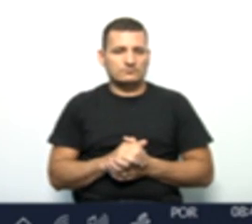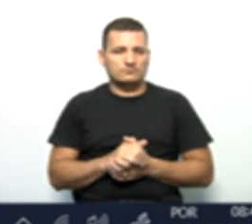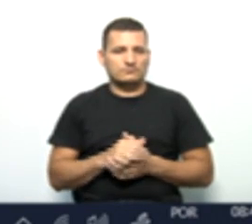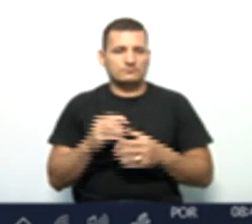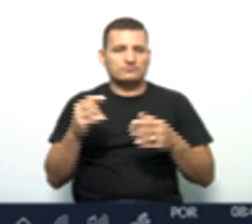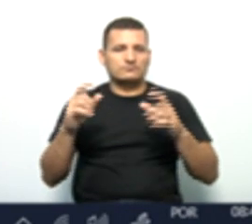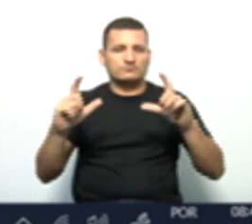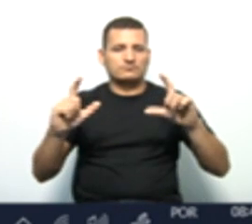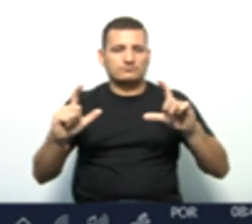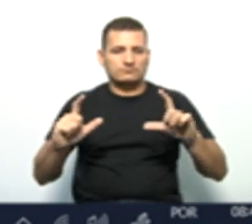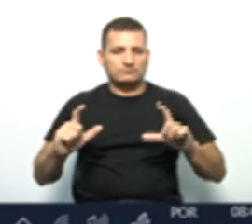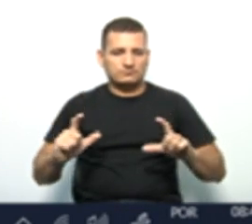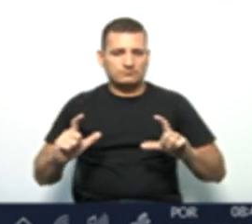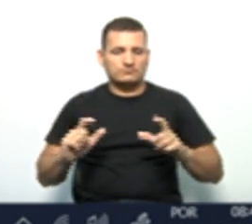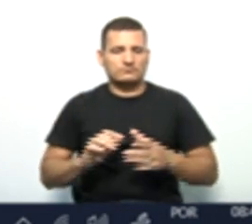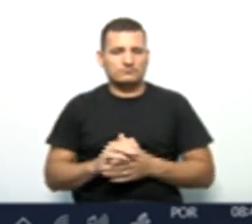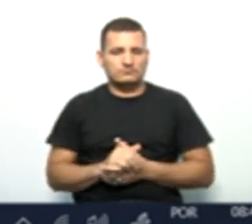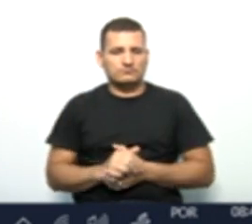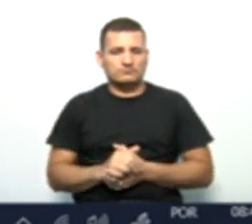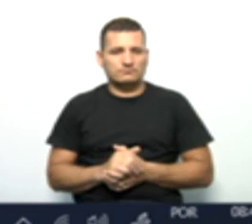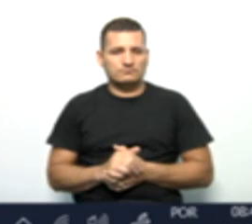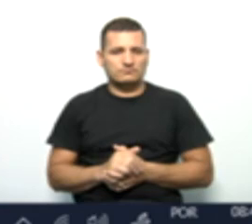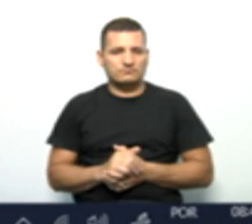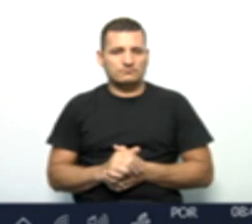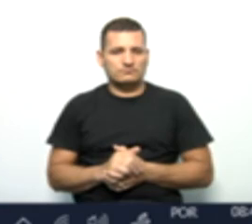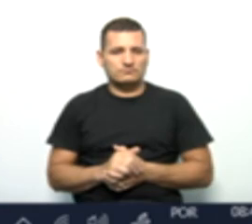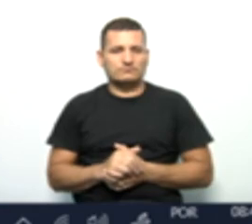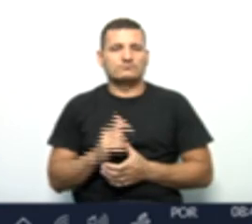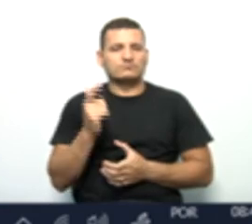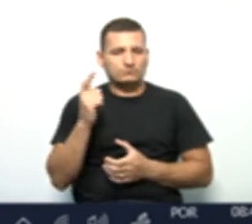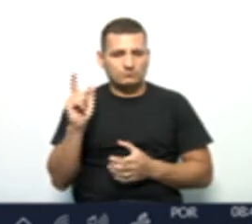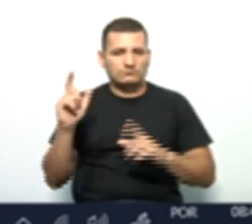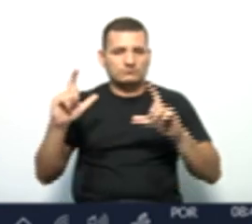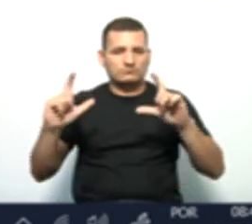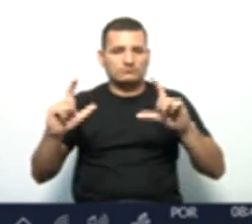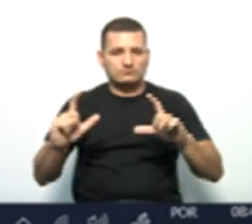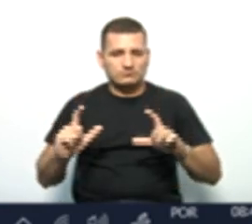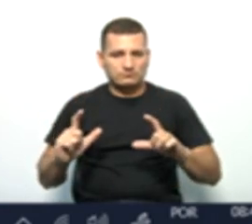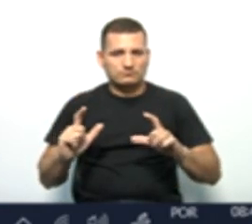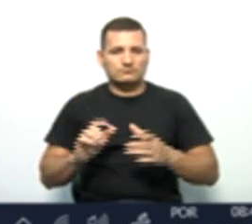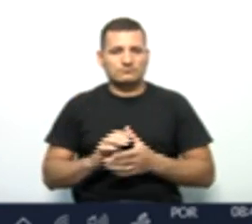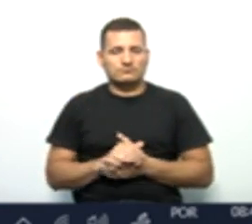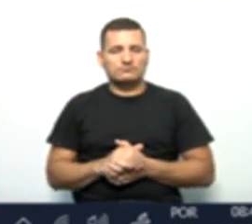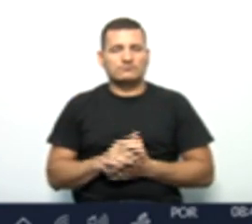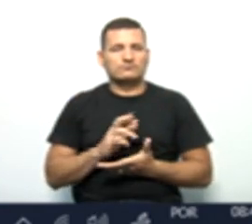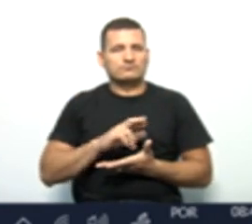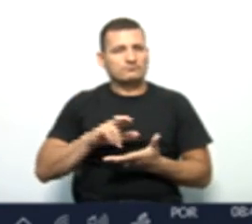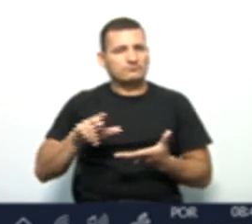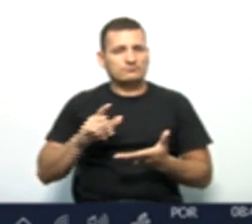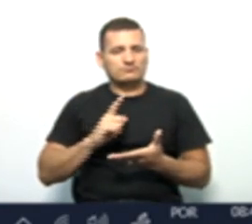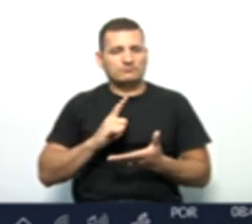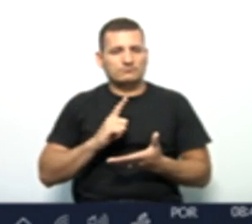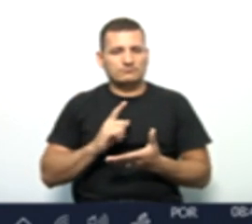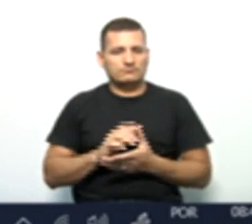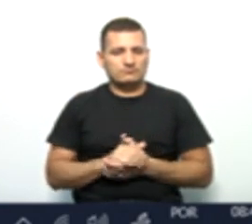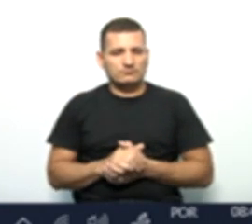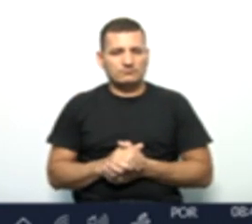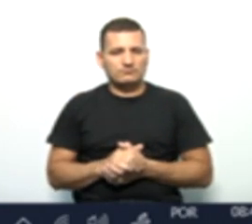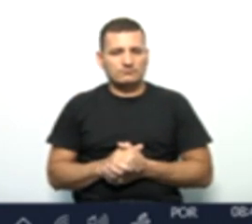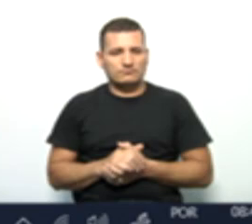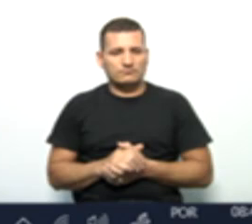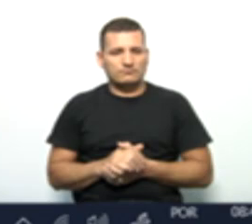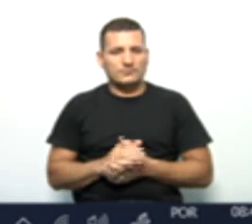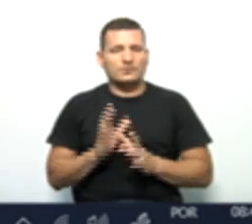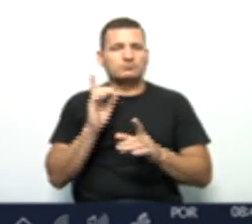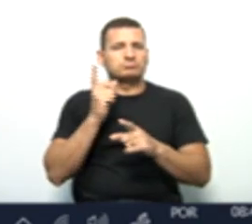listas, tuplas, né? As tuplas. Aqui, ó, outra tupla. E assim vai, são vários. Bem aqui embaixo, ó, e aí você vai